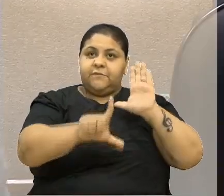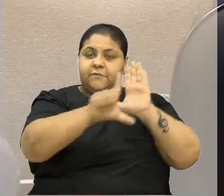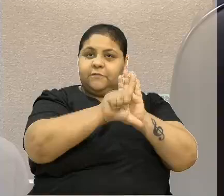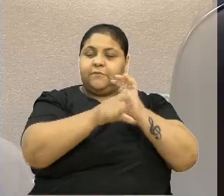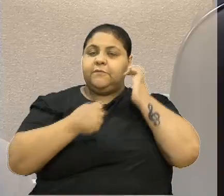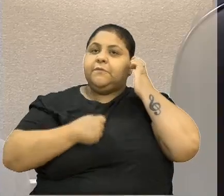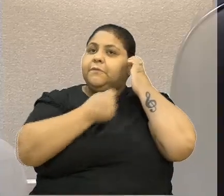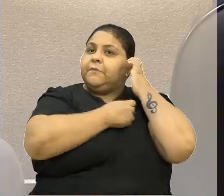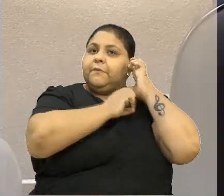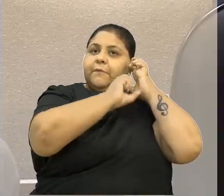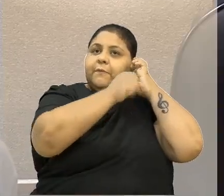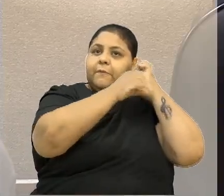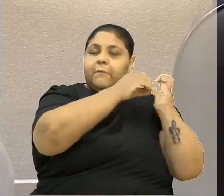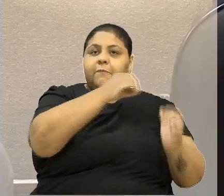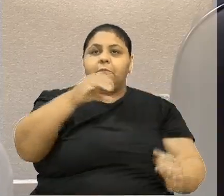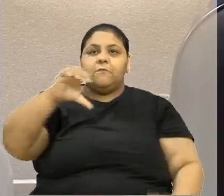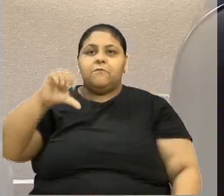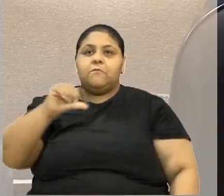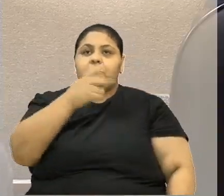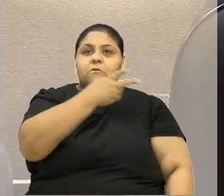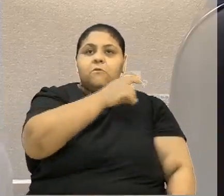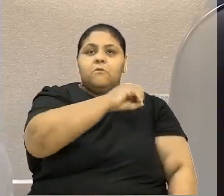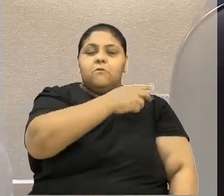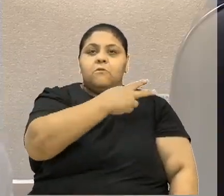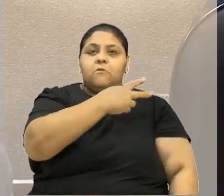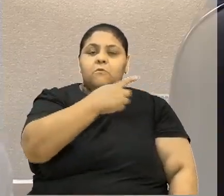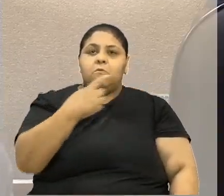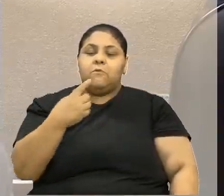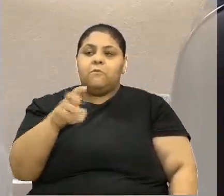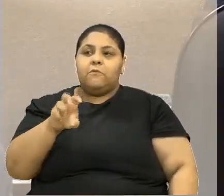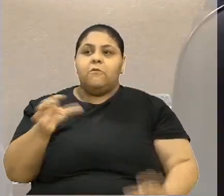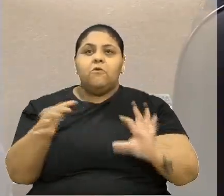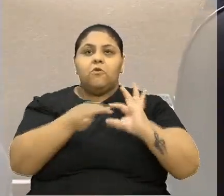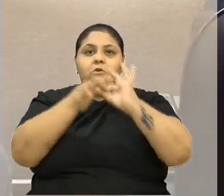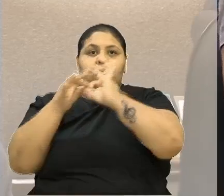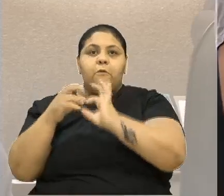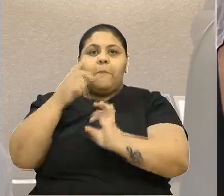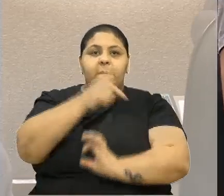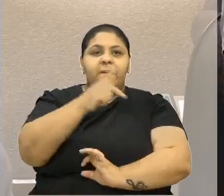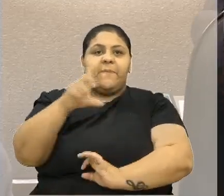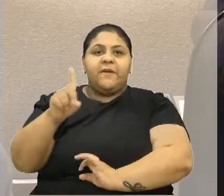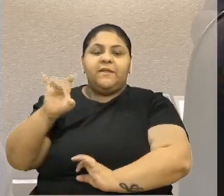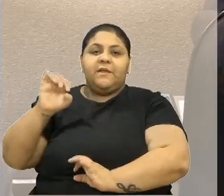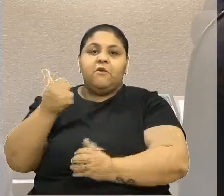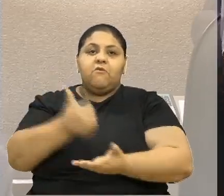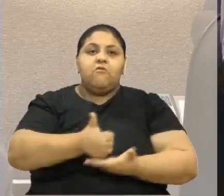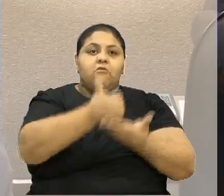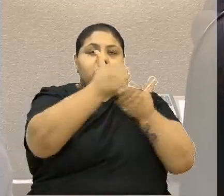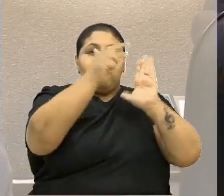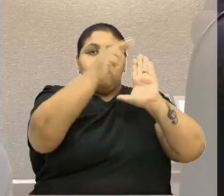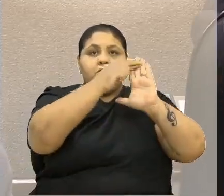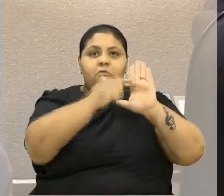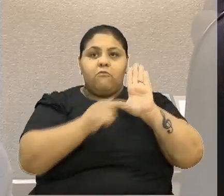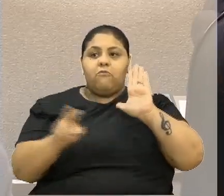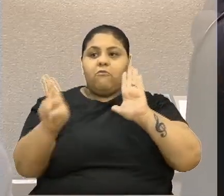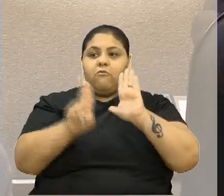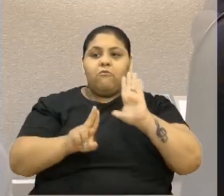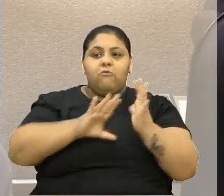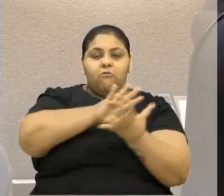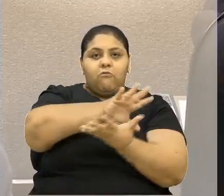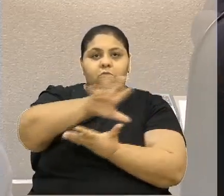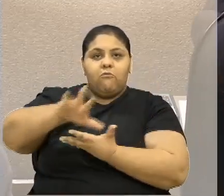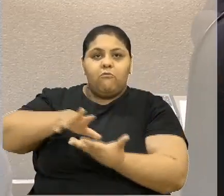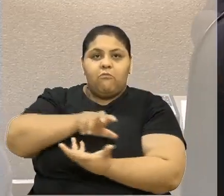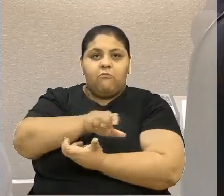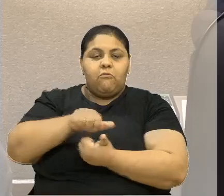nº 8.009/2015 com o PDDI fortalece as bases normativas para o uso sustentável e